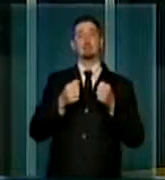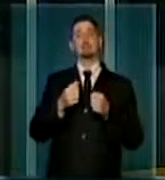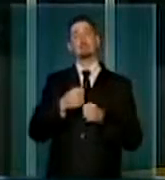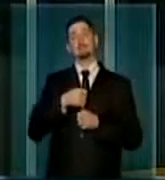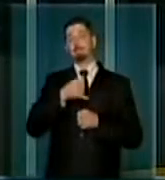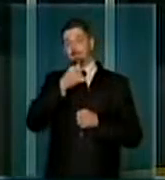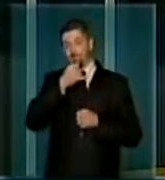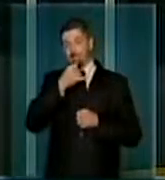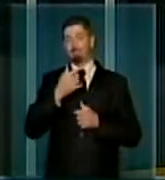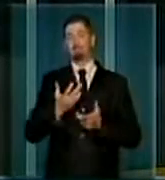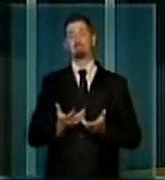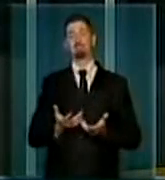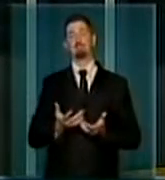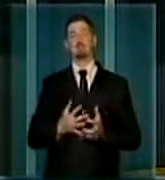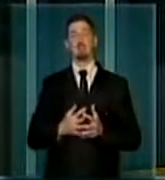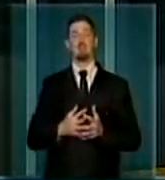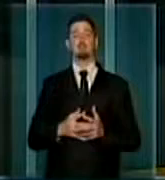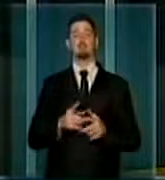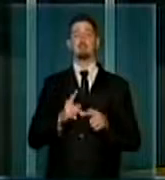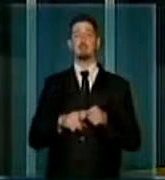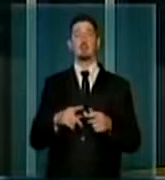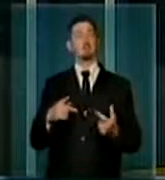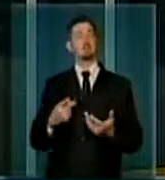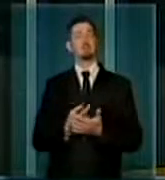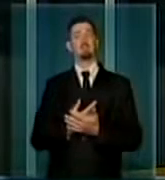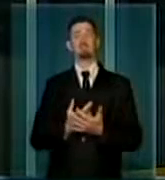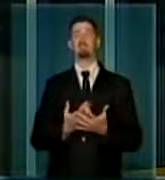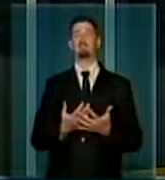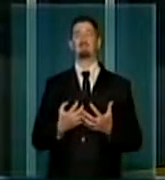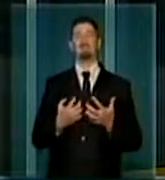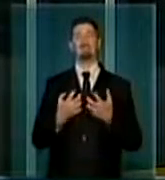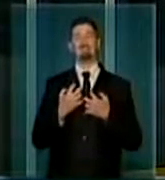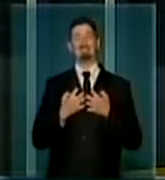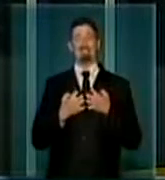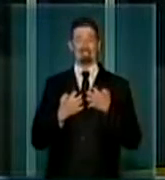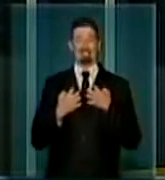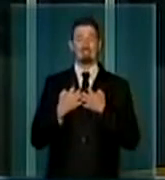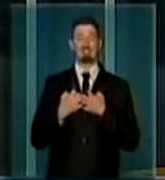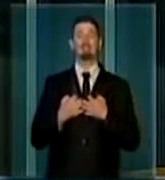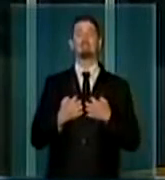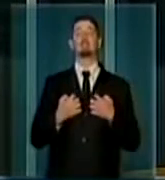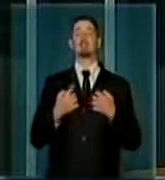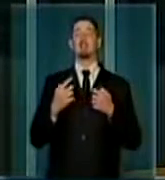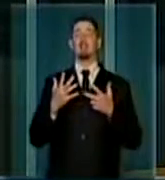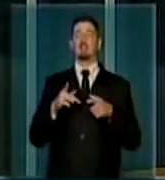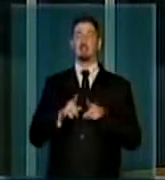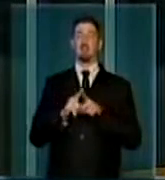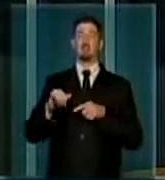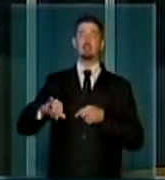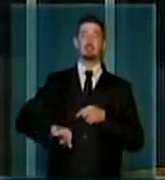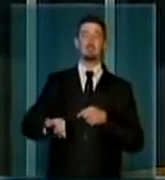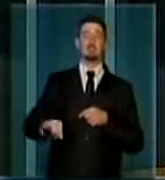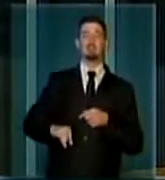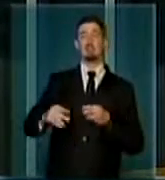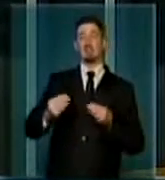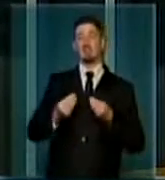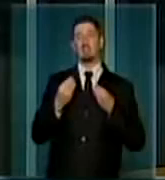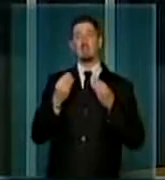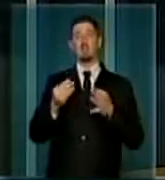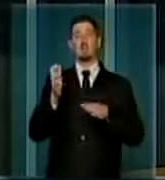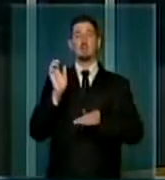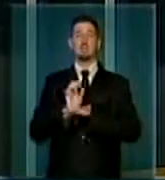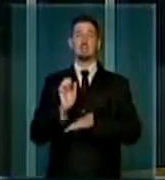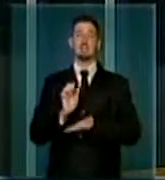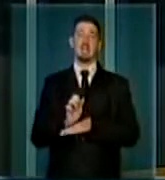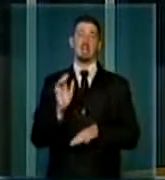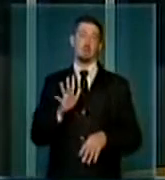presidente, senhores deputados, pelas circunstâncias trágicas em que ocorreu, gerando dor e grande comoção em todo o estado